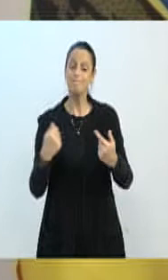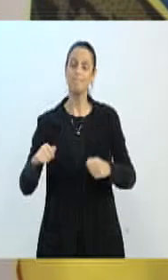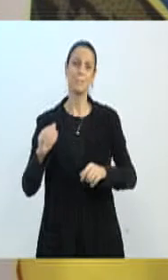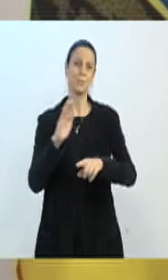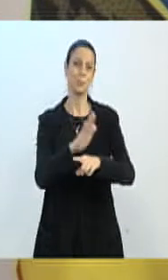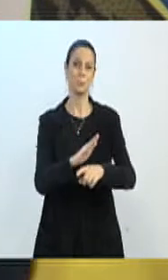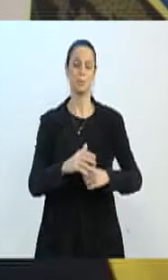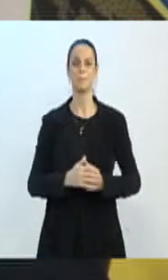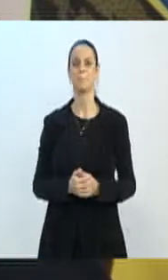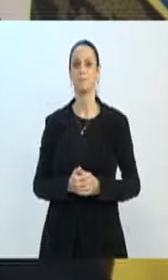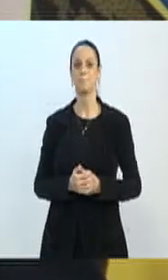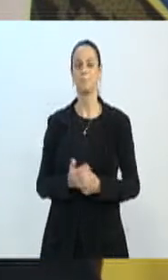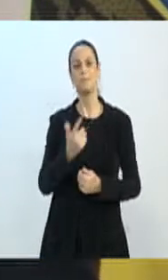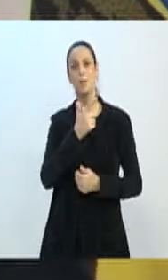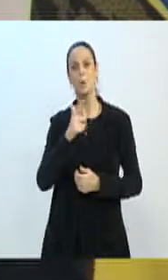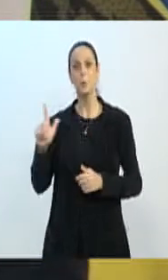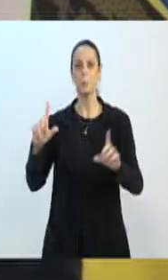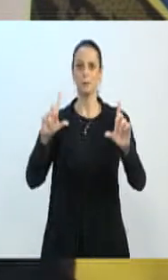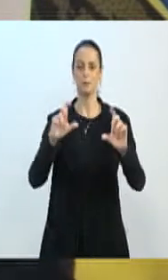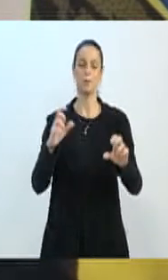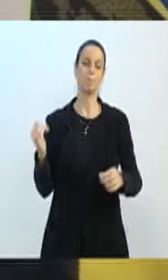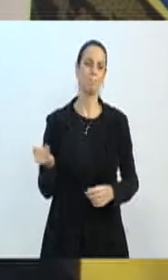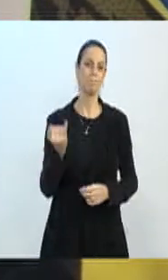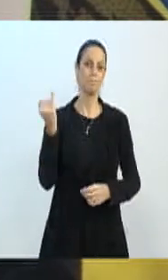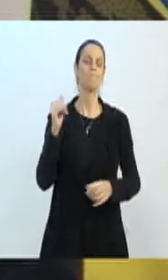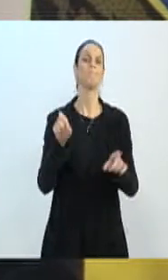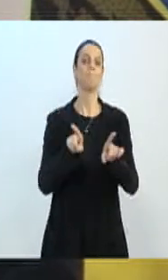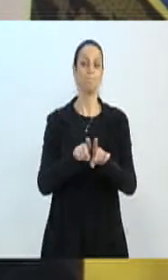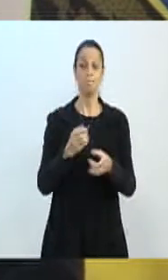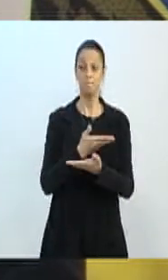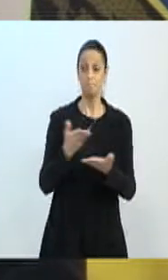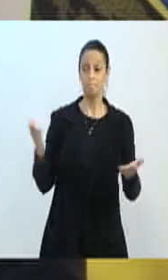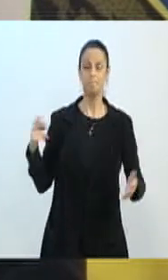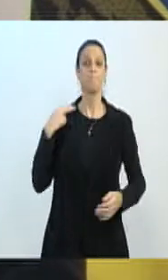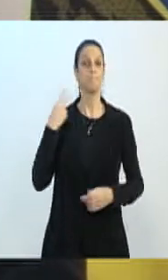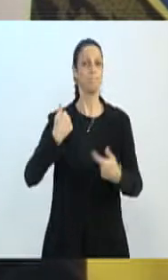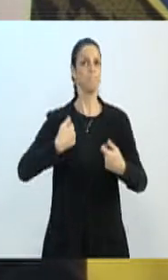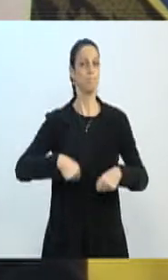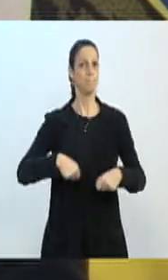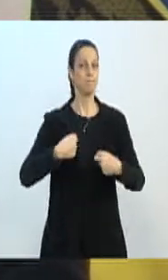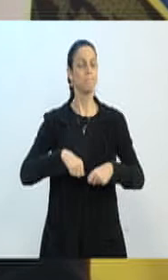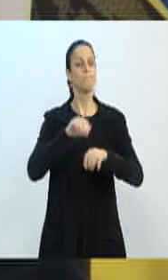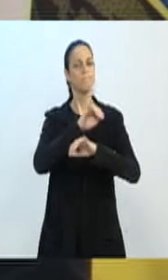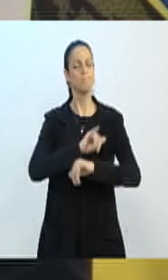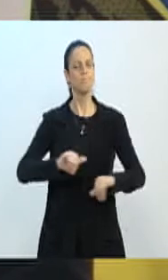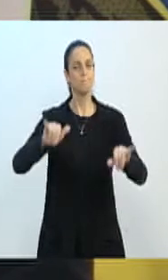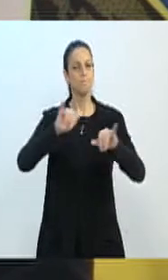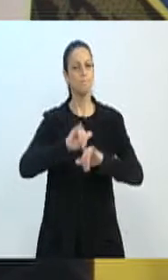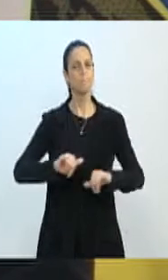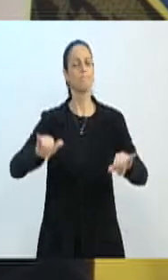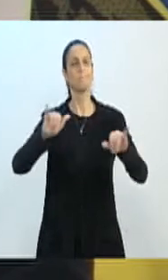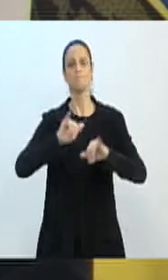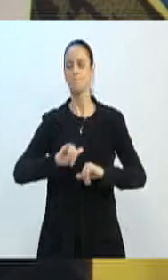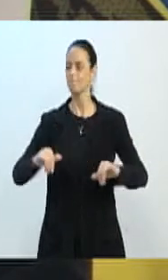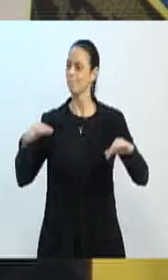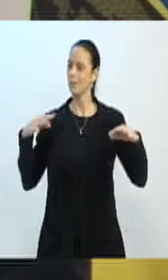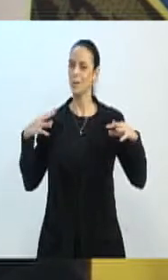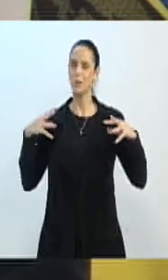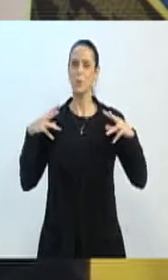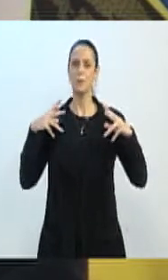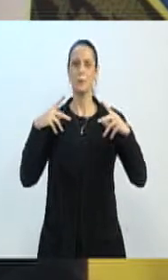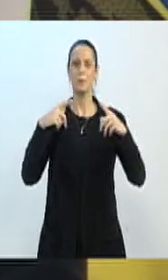seguindo a próxima foto também importantes e os vereadores eu acho que temos que fazer uma divulgação maciça maciça